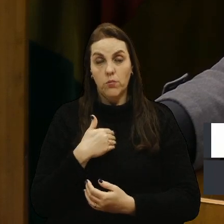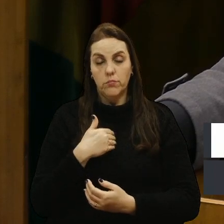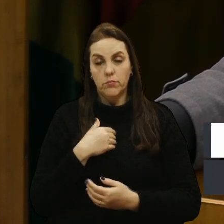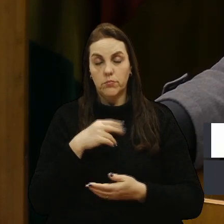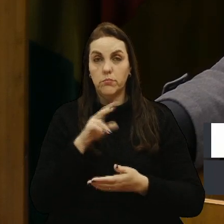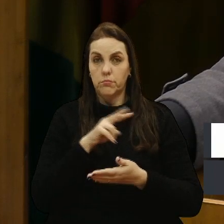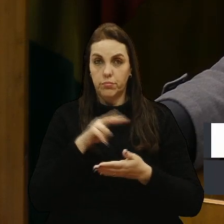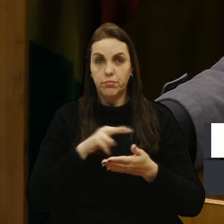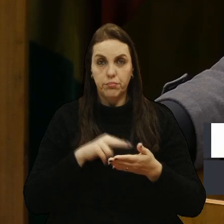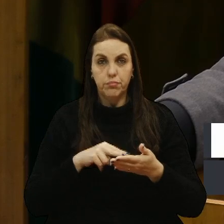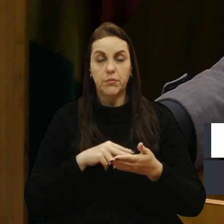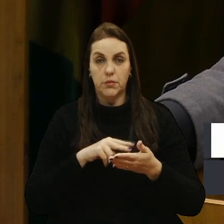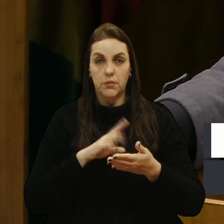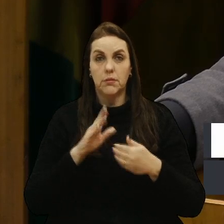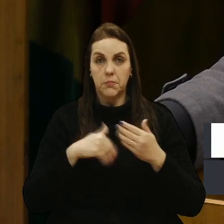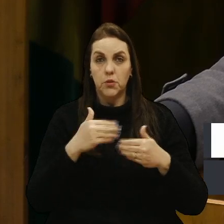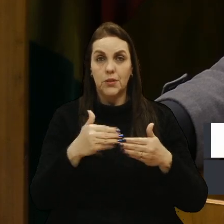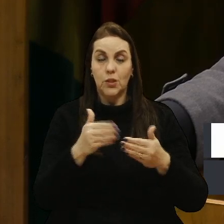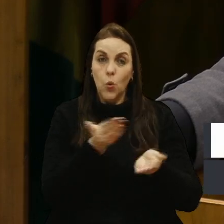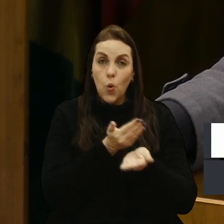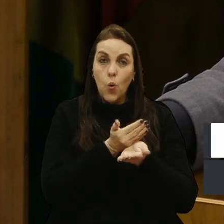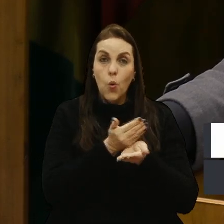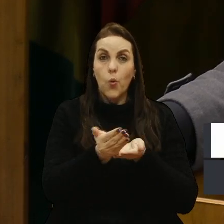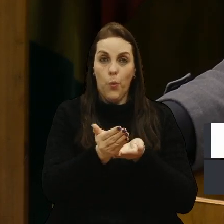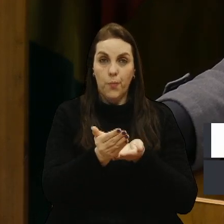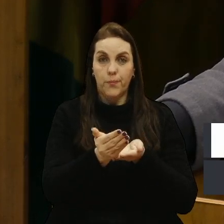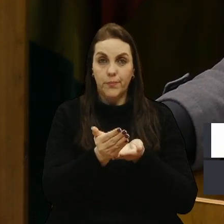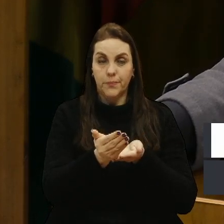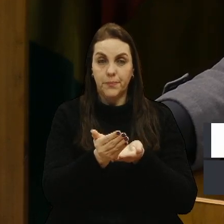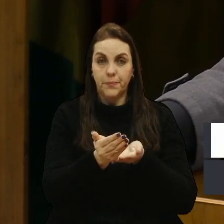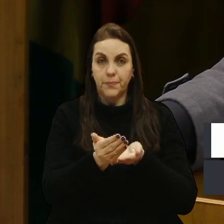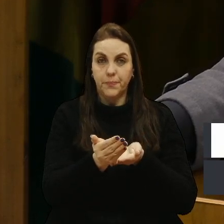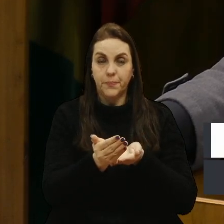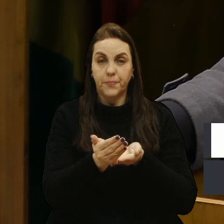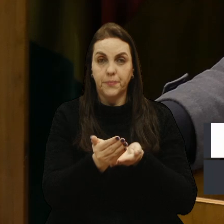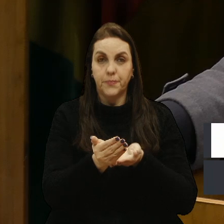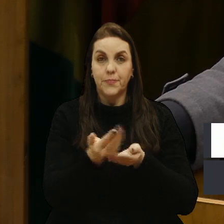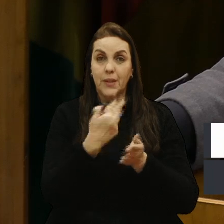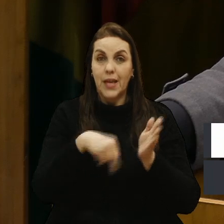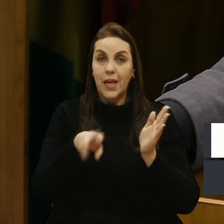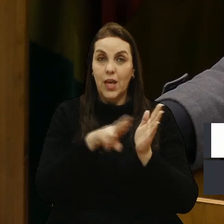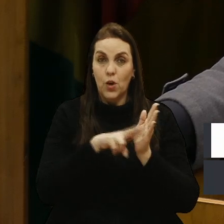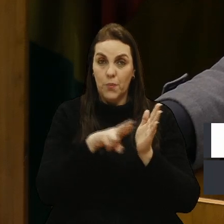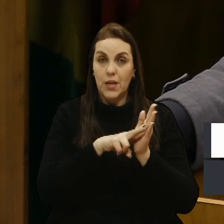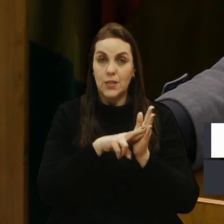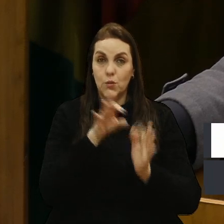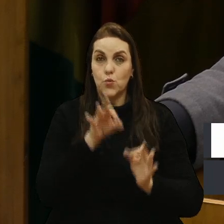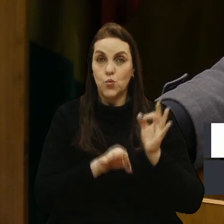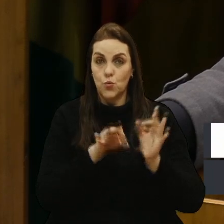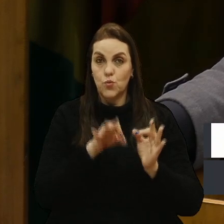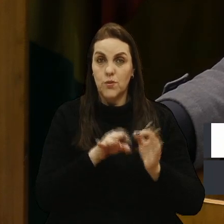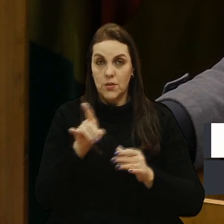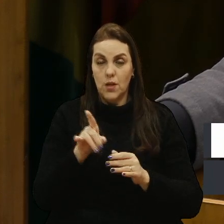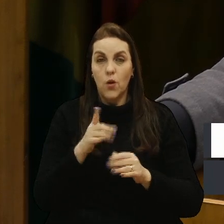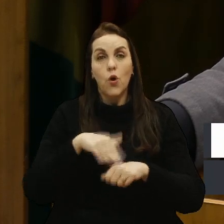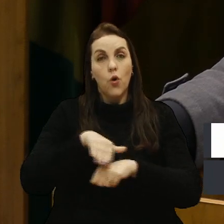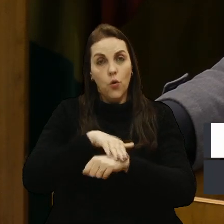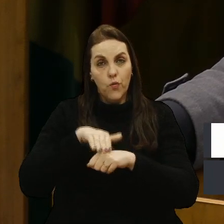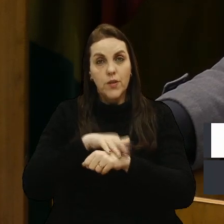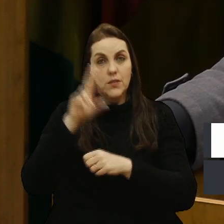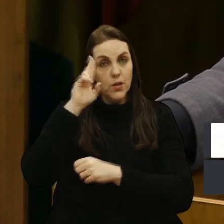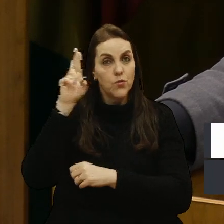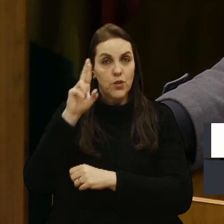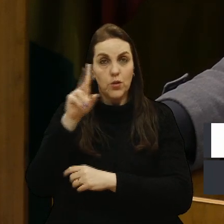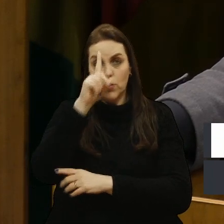atrás, quando estava no início do aspecto de recuperação judicial. Inclusive, conversei com o diretor do Hospital Saúde, sentamos